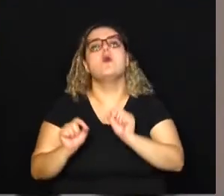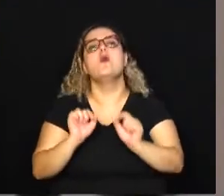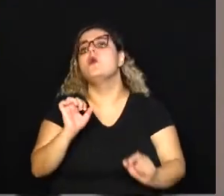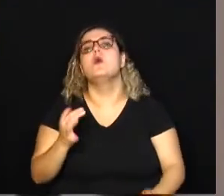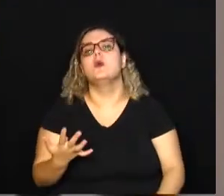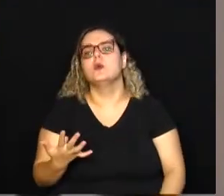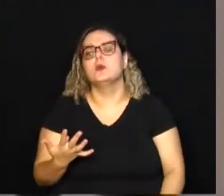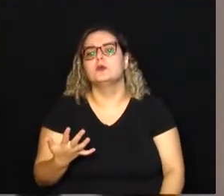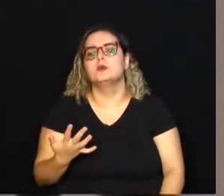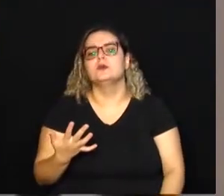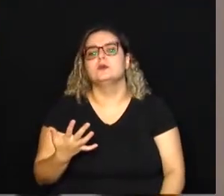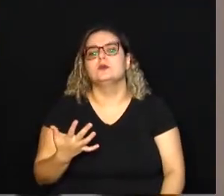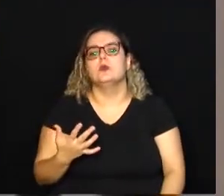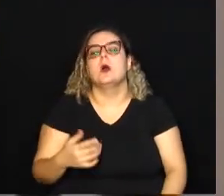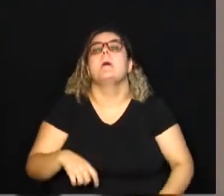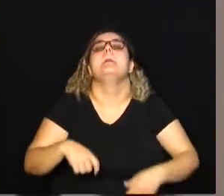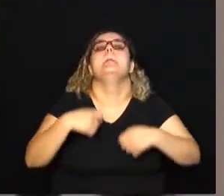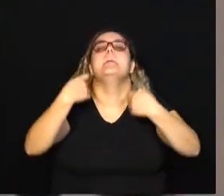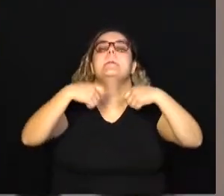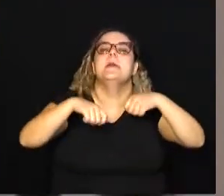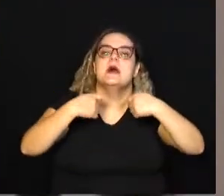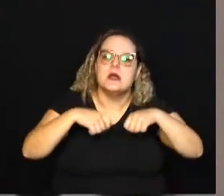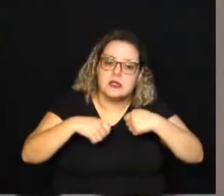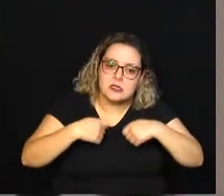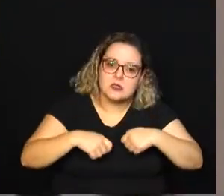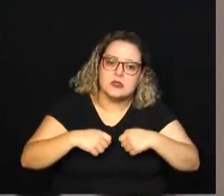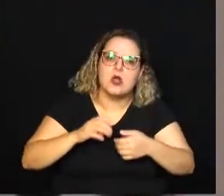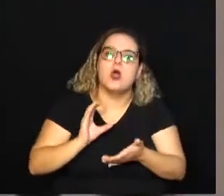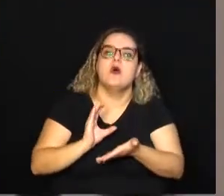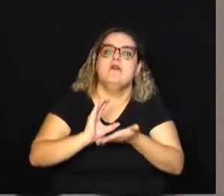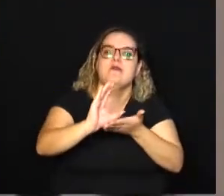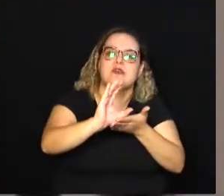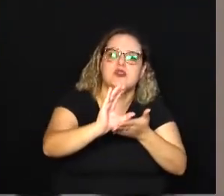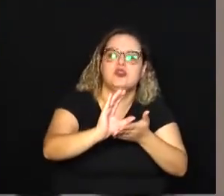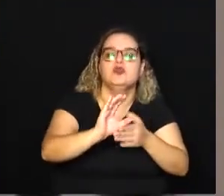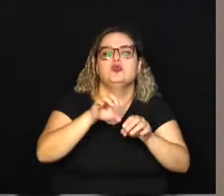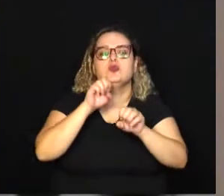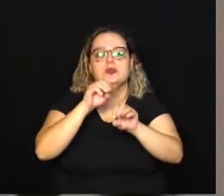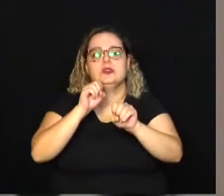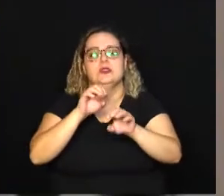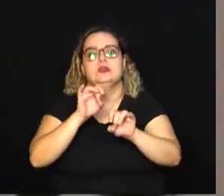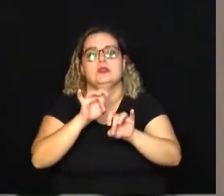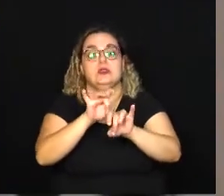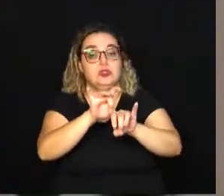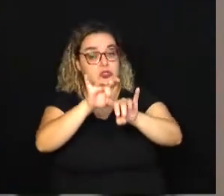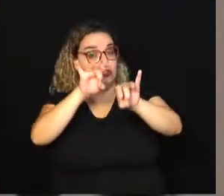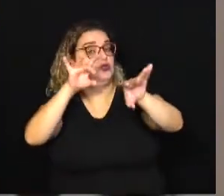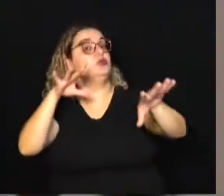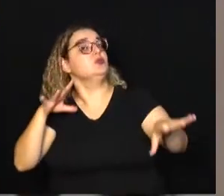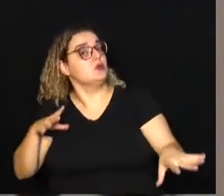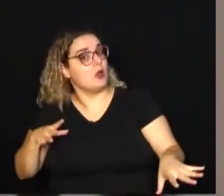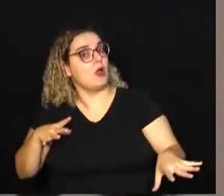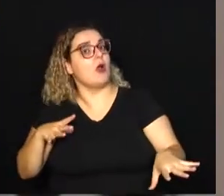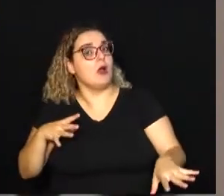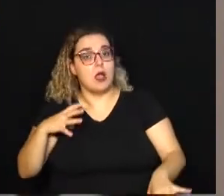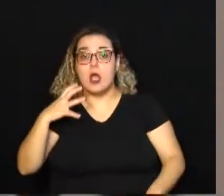ter investido no ensino remoto, era ter levado a sério a situação das